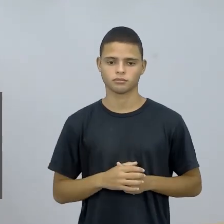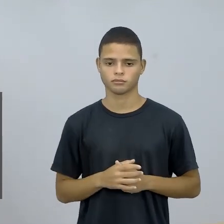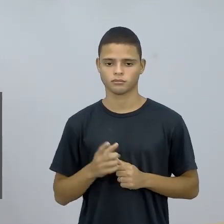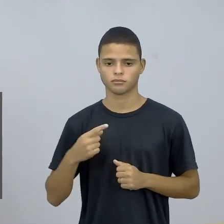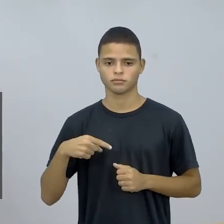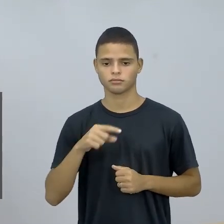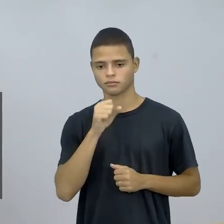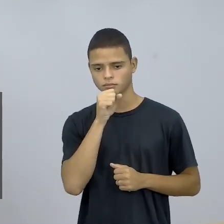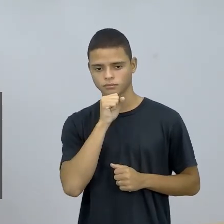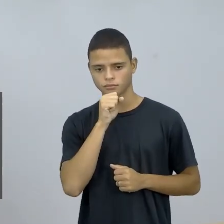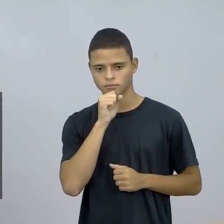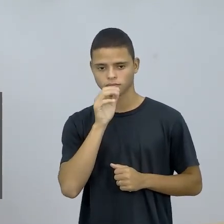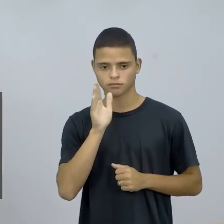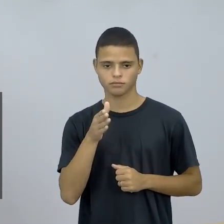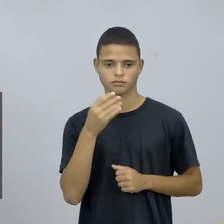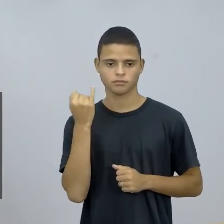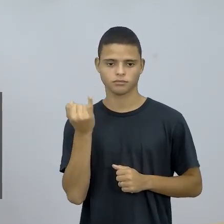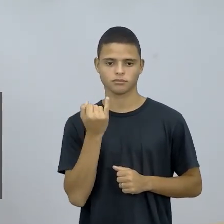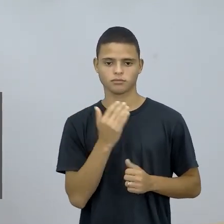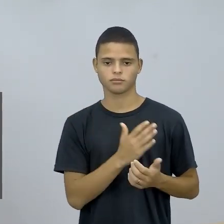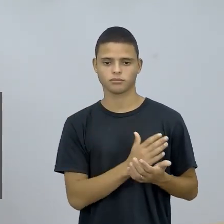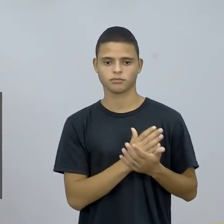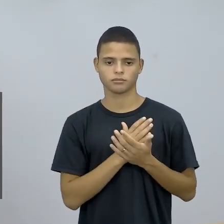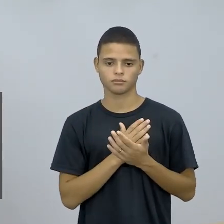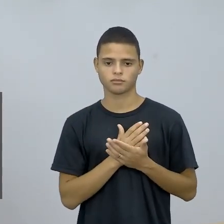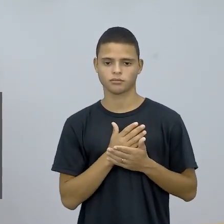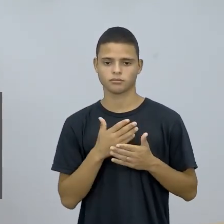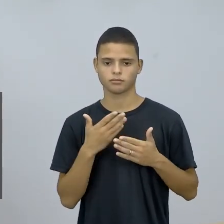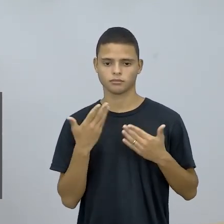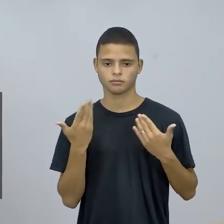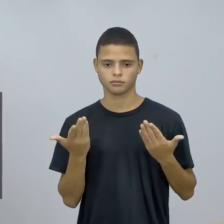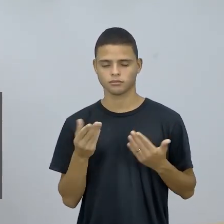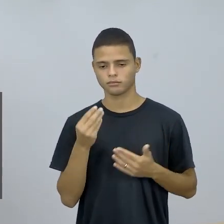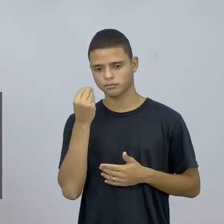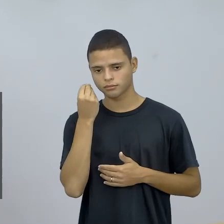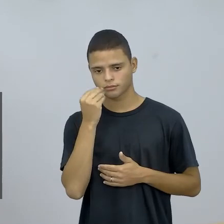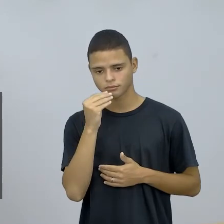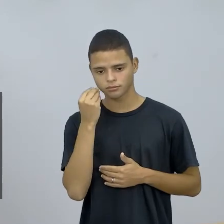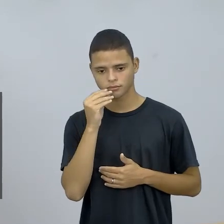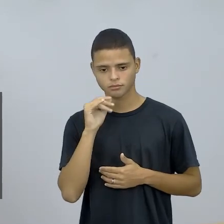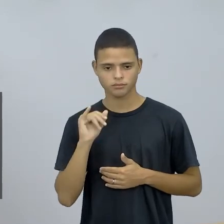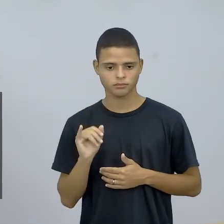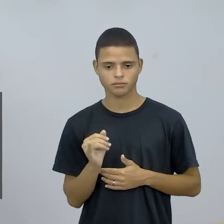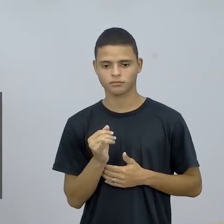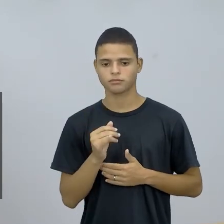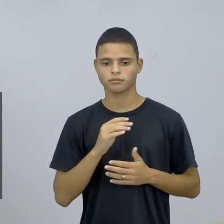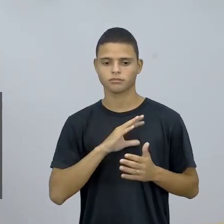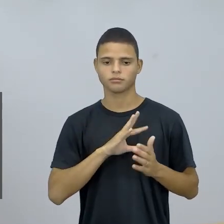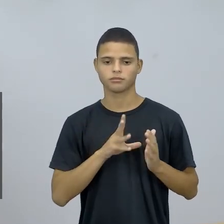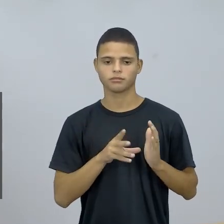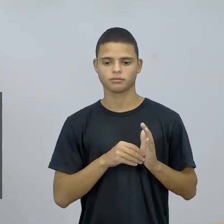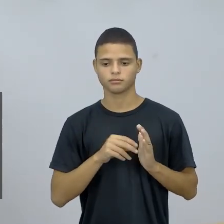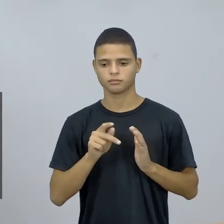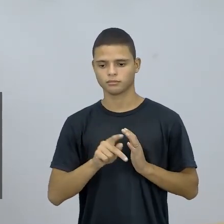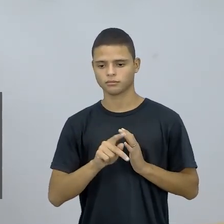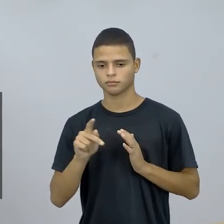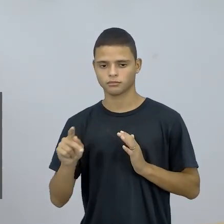mais velho, quanto isso foi importante. Então aproveitem tudo que o